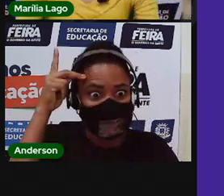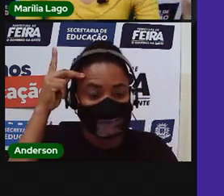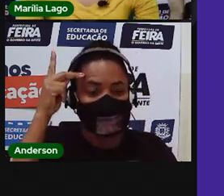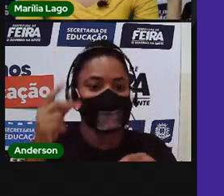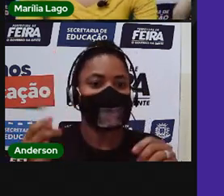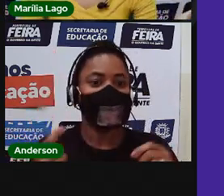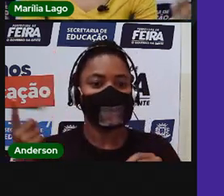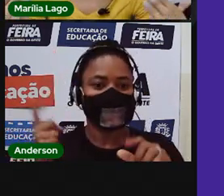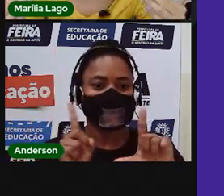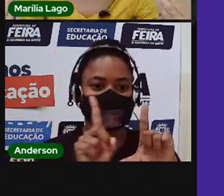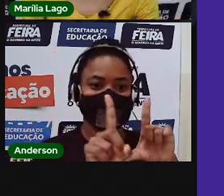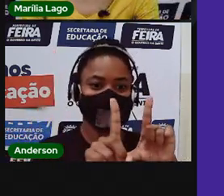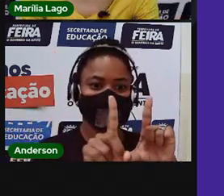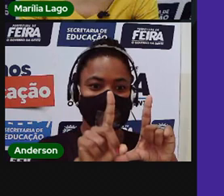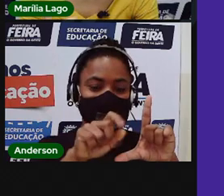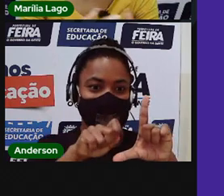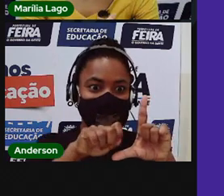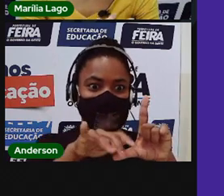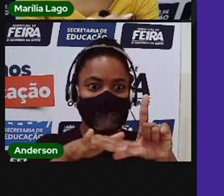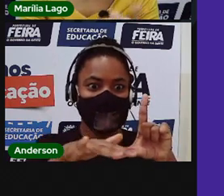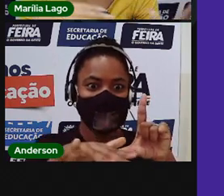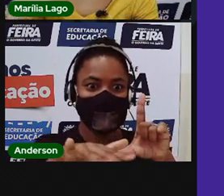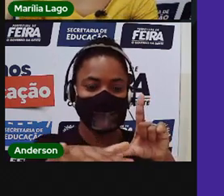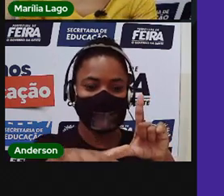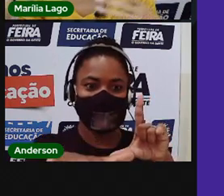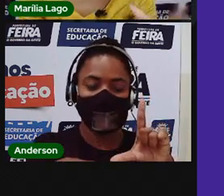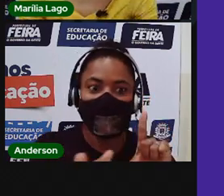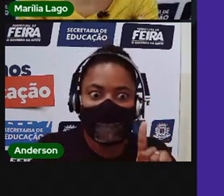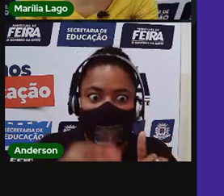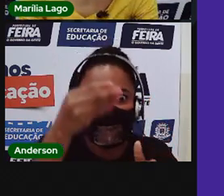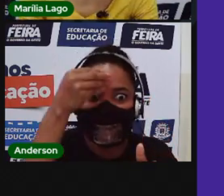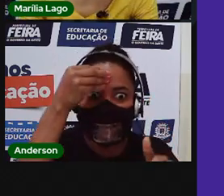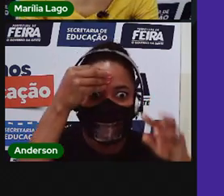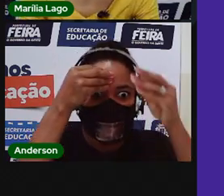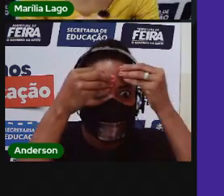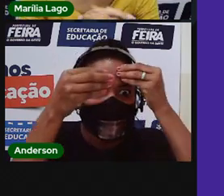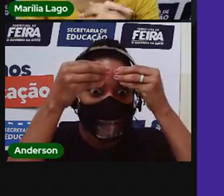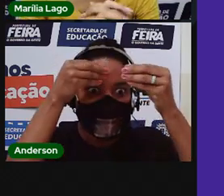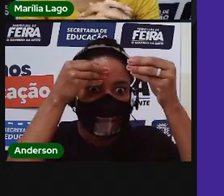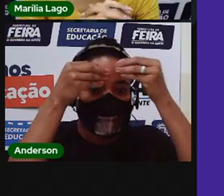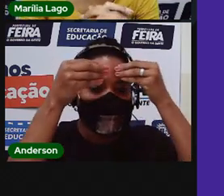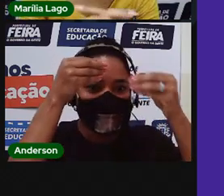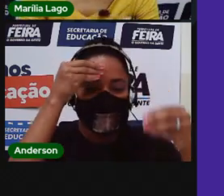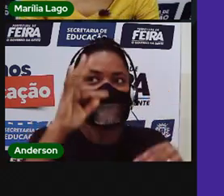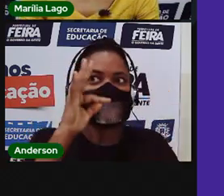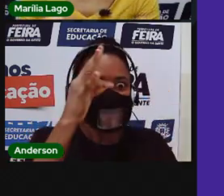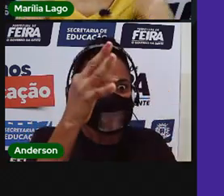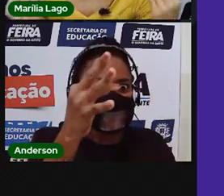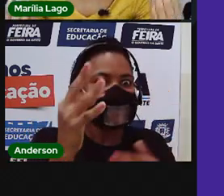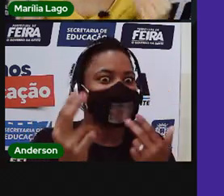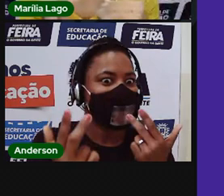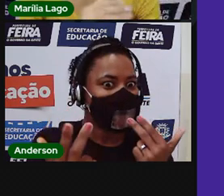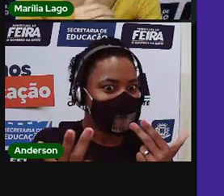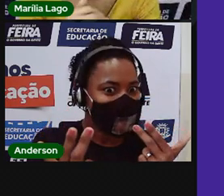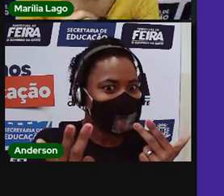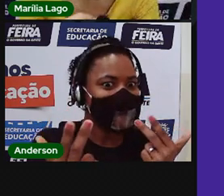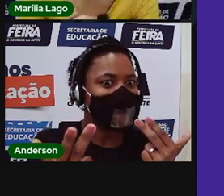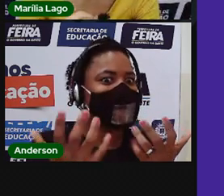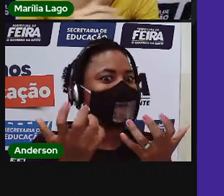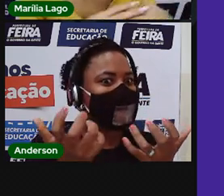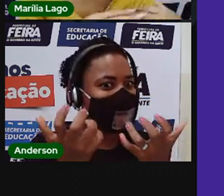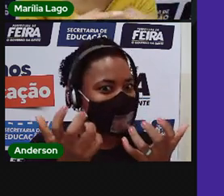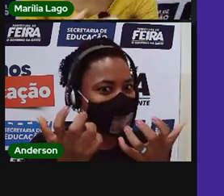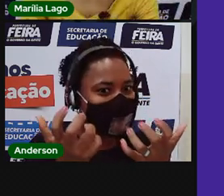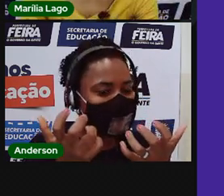já estão em um lugar, né, que eu imagino estar também. Então, assim, onde é que eu quero